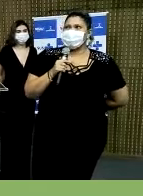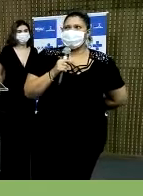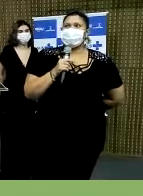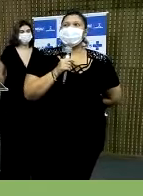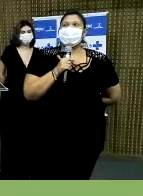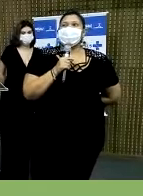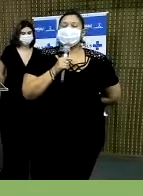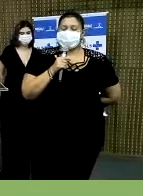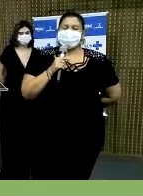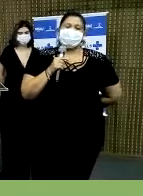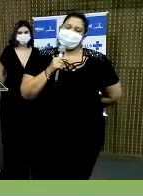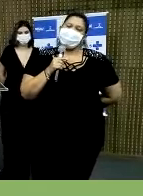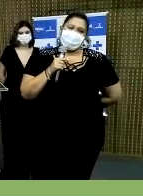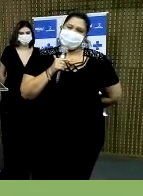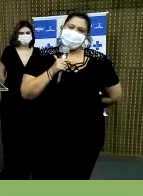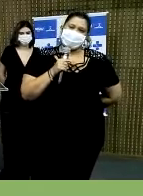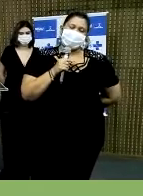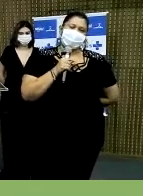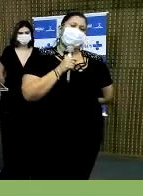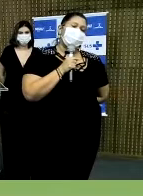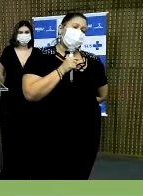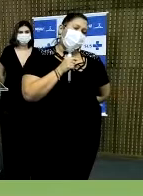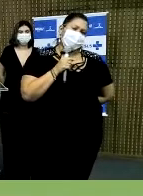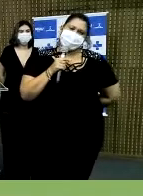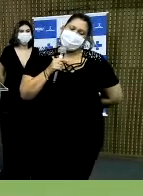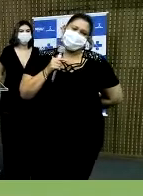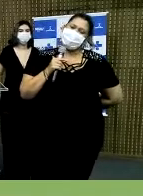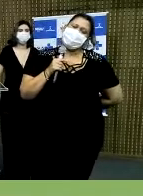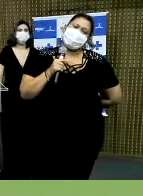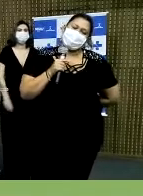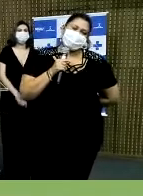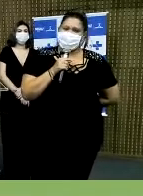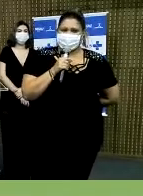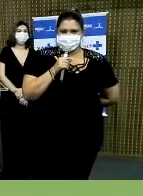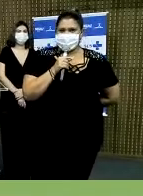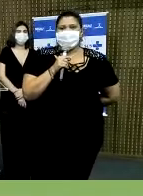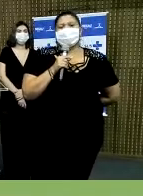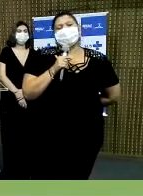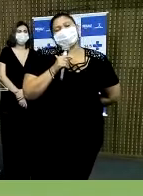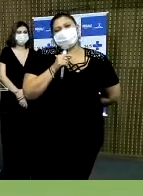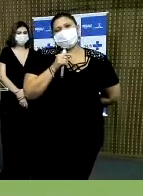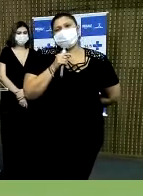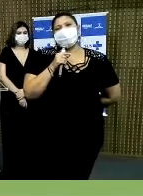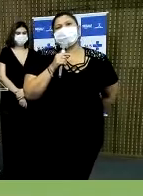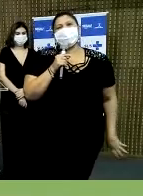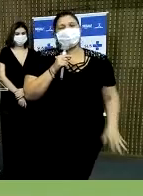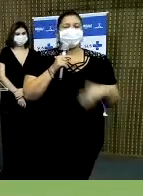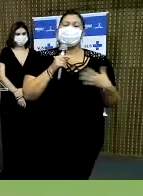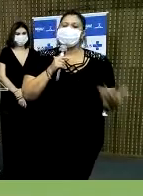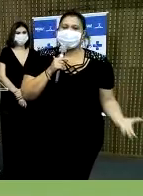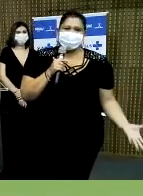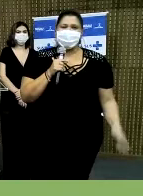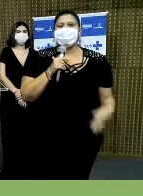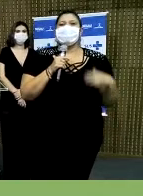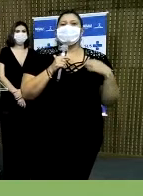de elogio foi o do setor do sintomático. Os profissionais do sintomático, todos os dias eles eram elogiados pelo